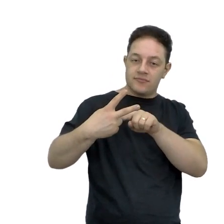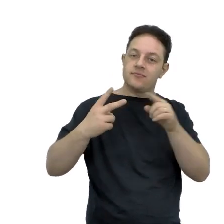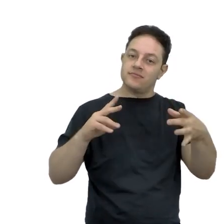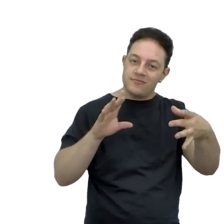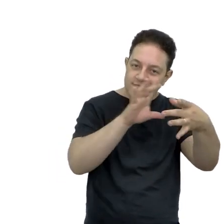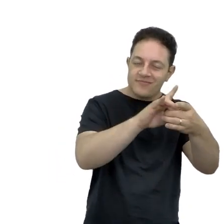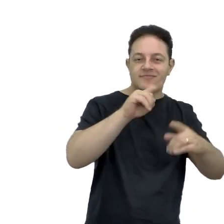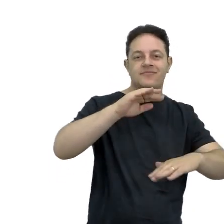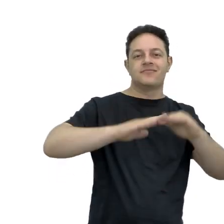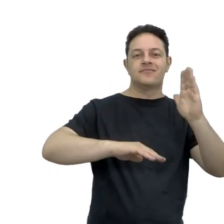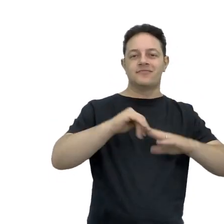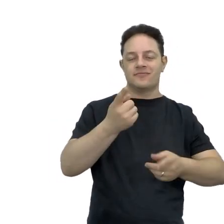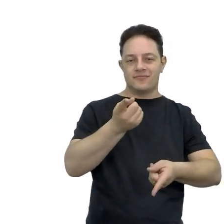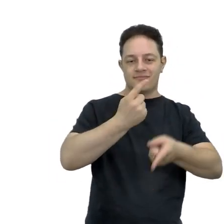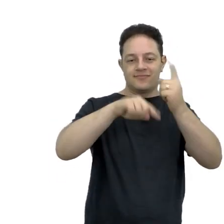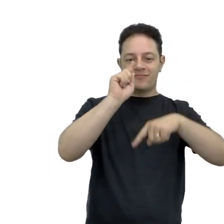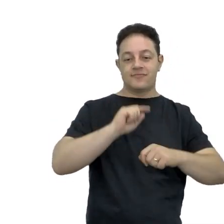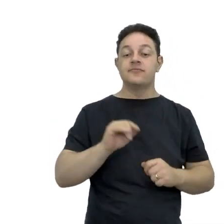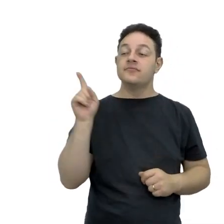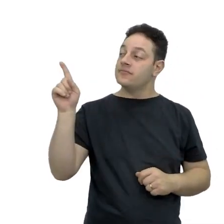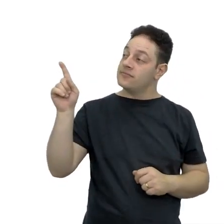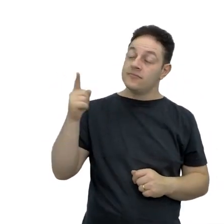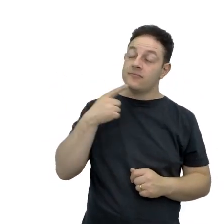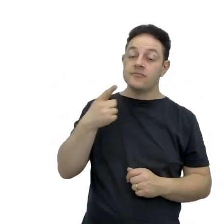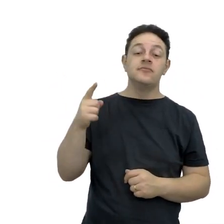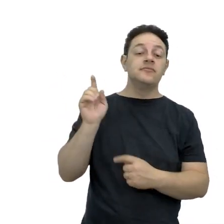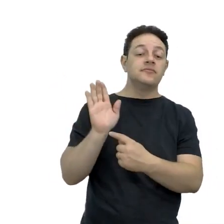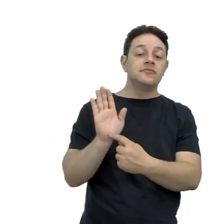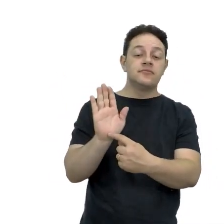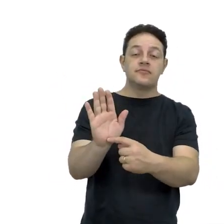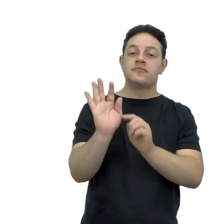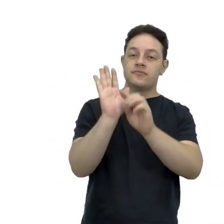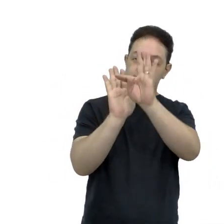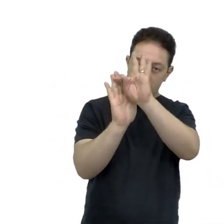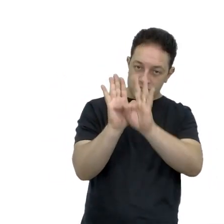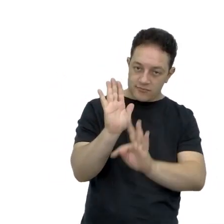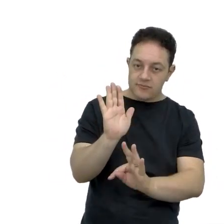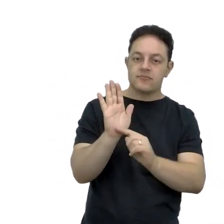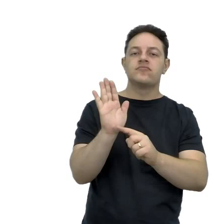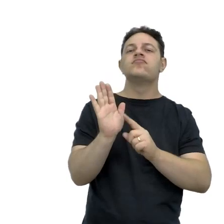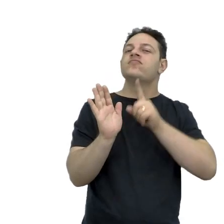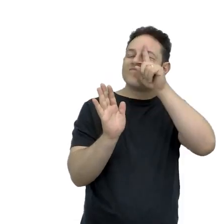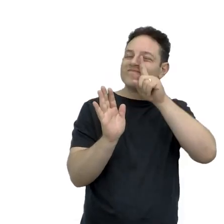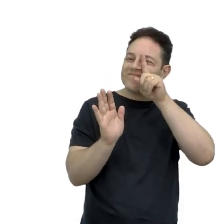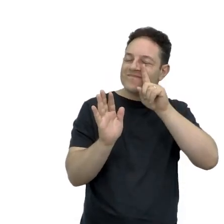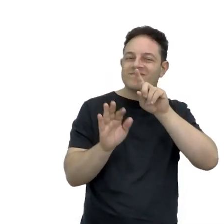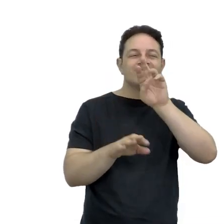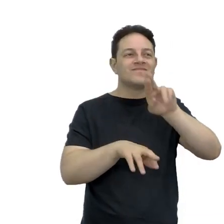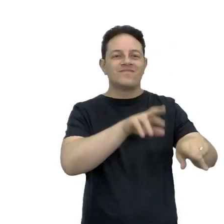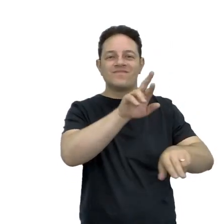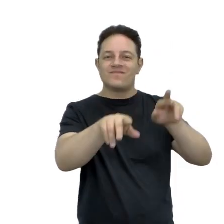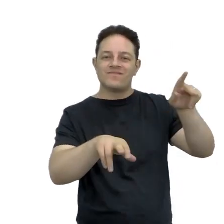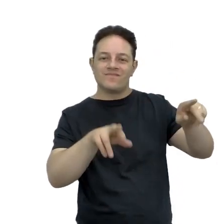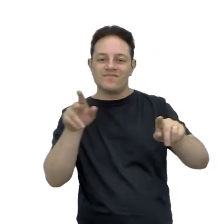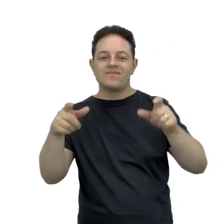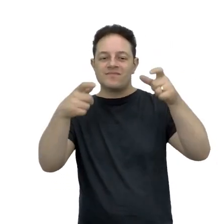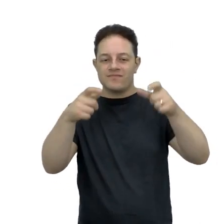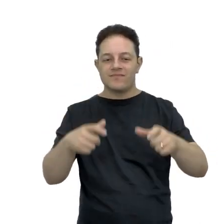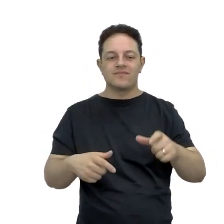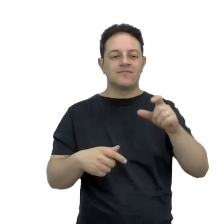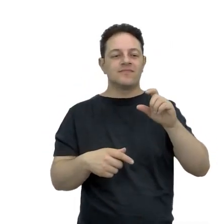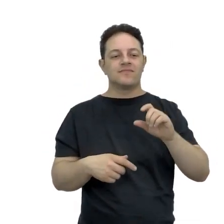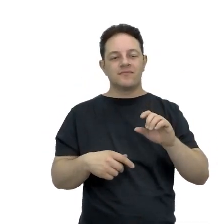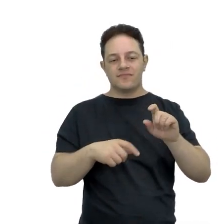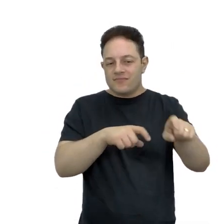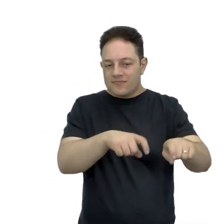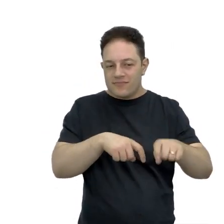habilidade, tá? Que apresenta um texto sobre as ameaças à biodiversidade do Cerrado